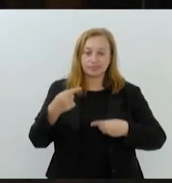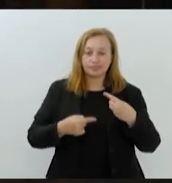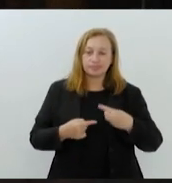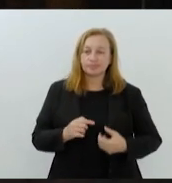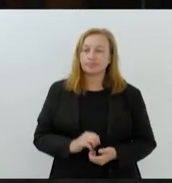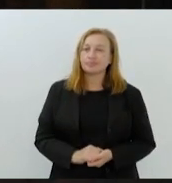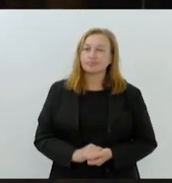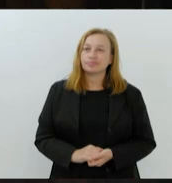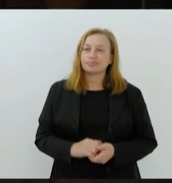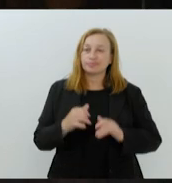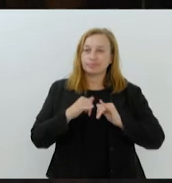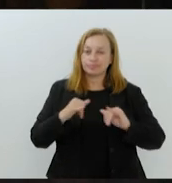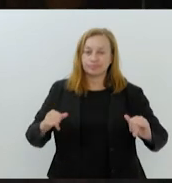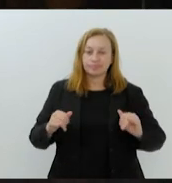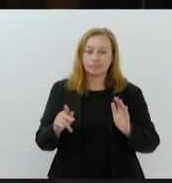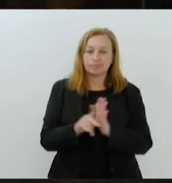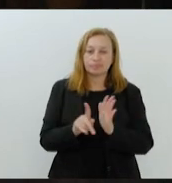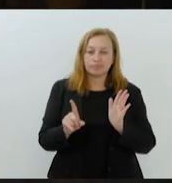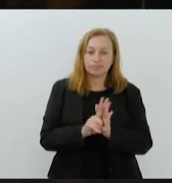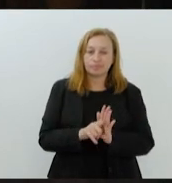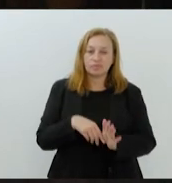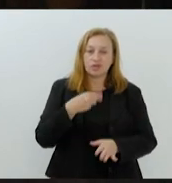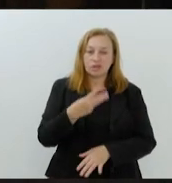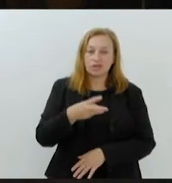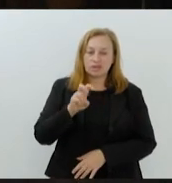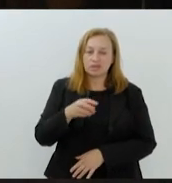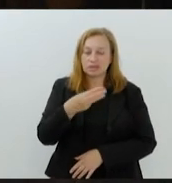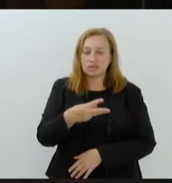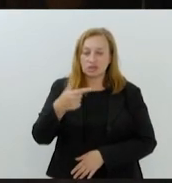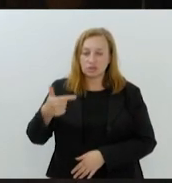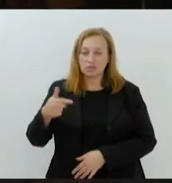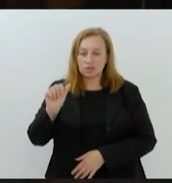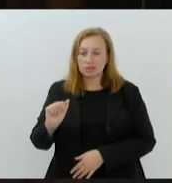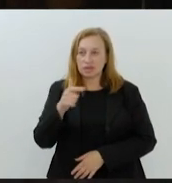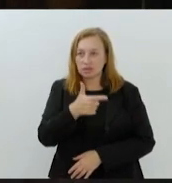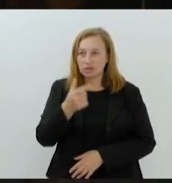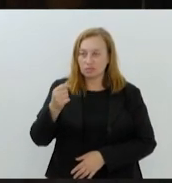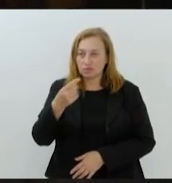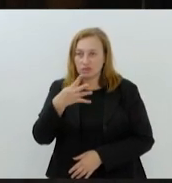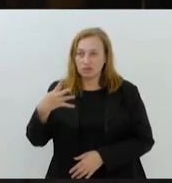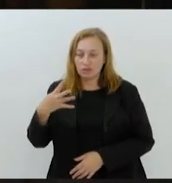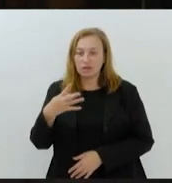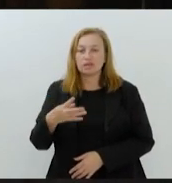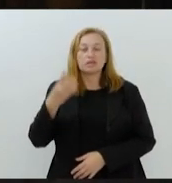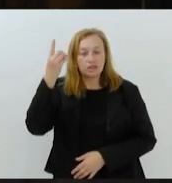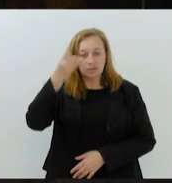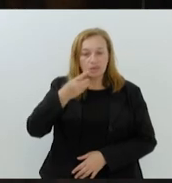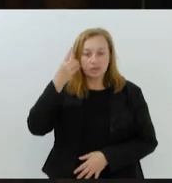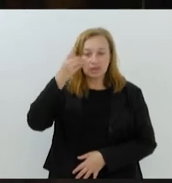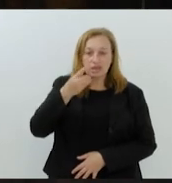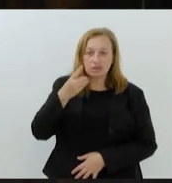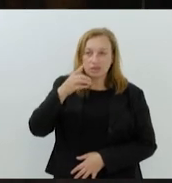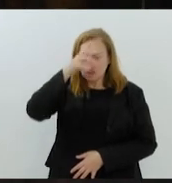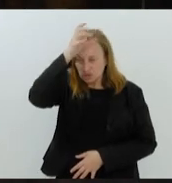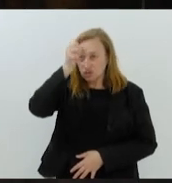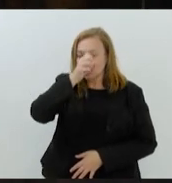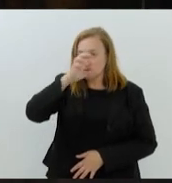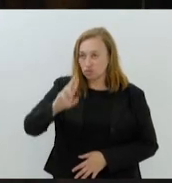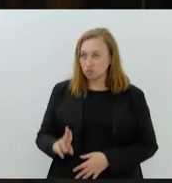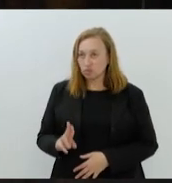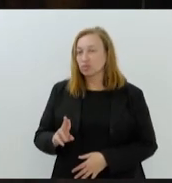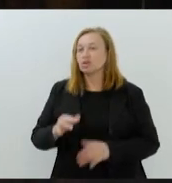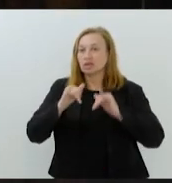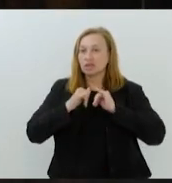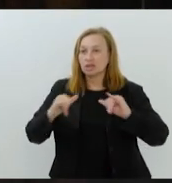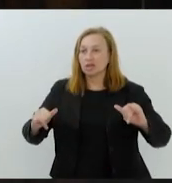vencido, anuncio o projeto de lei 3532-A de 2024, de autoria da deputada Tia Ju, que